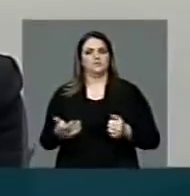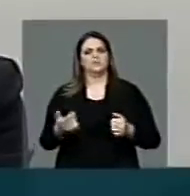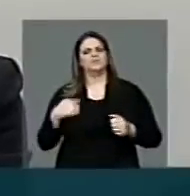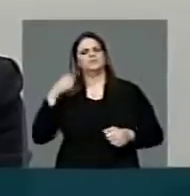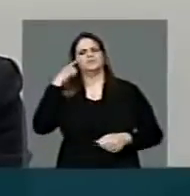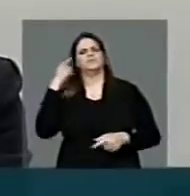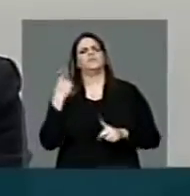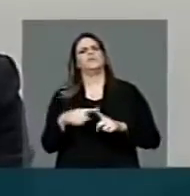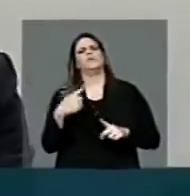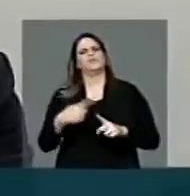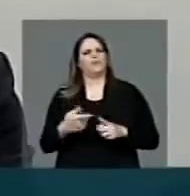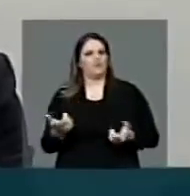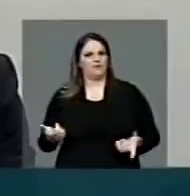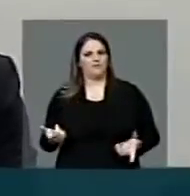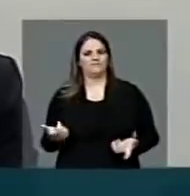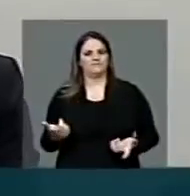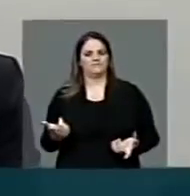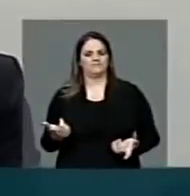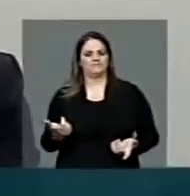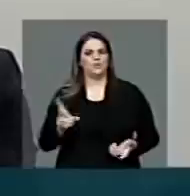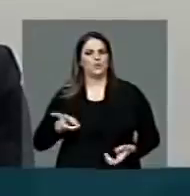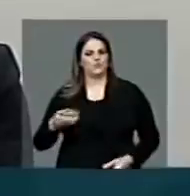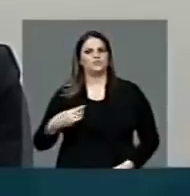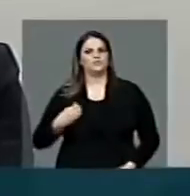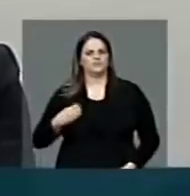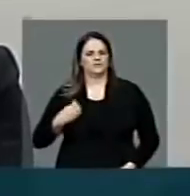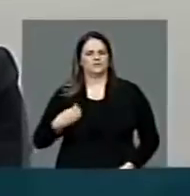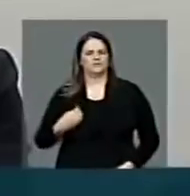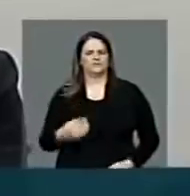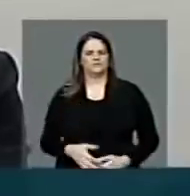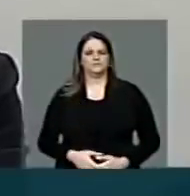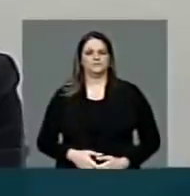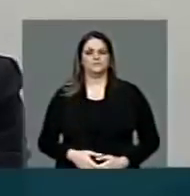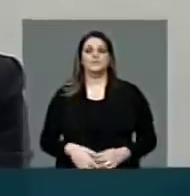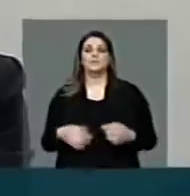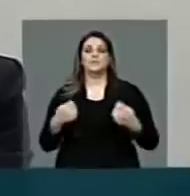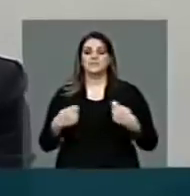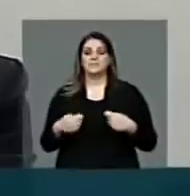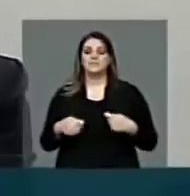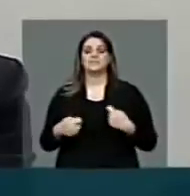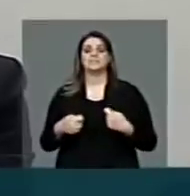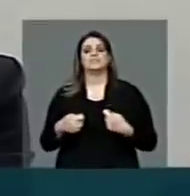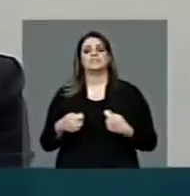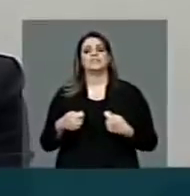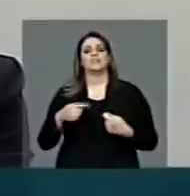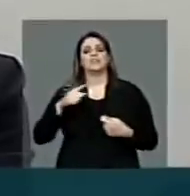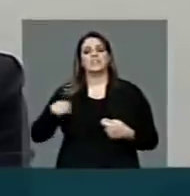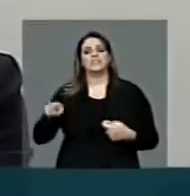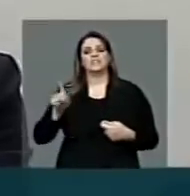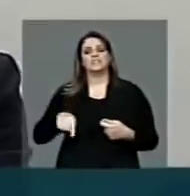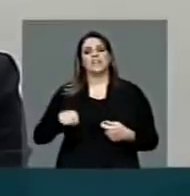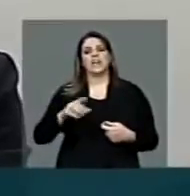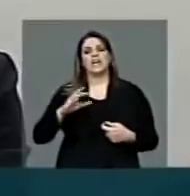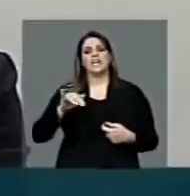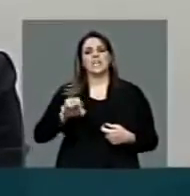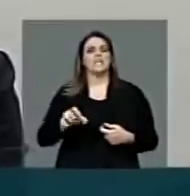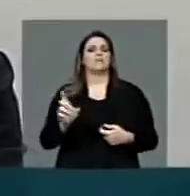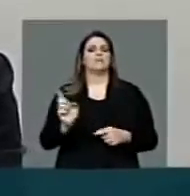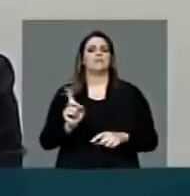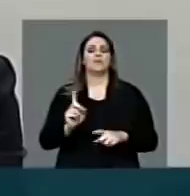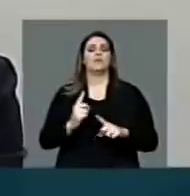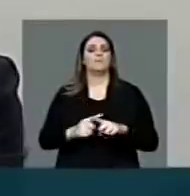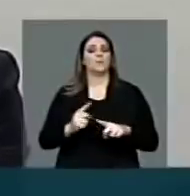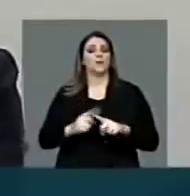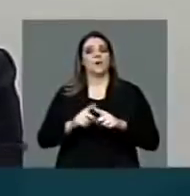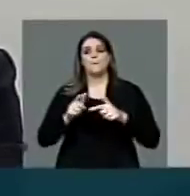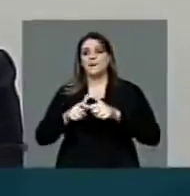que elas continuam funcionando. Então, é preciso descriminalizar a casa, porque a grande maioria das mulheres exerce sua atividade